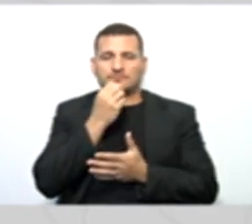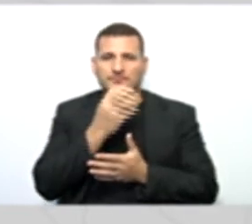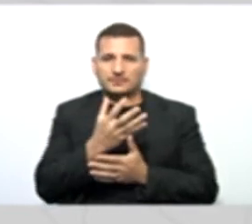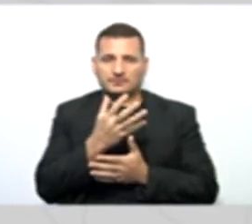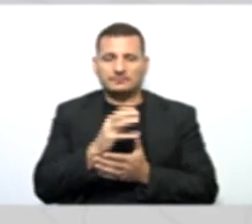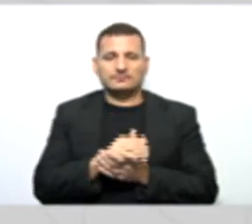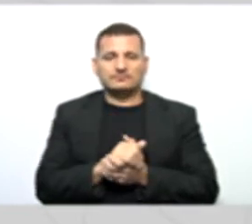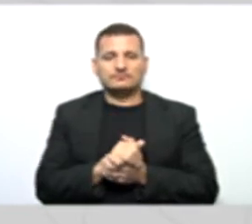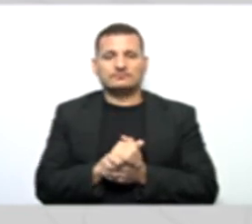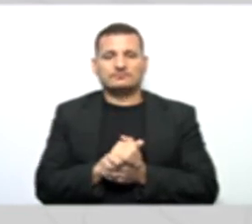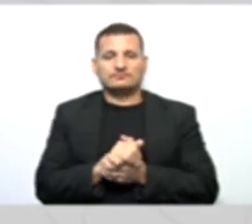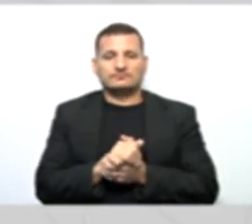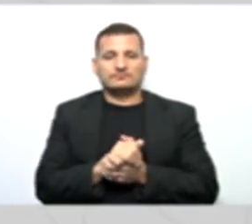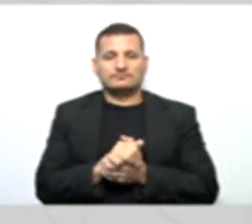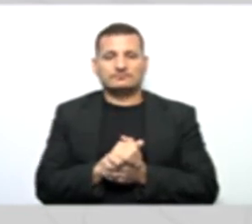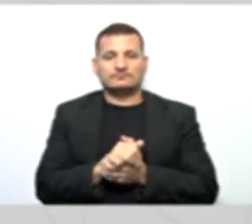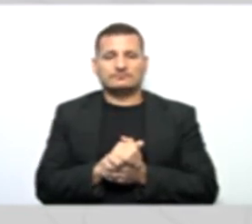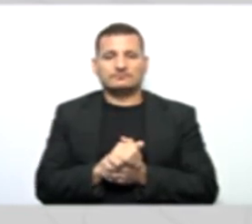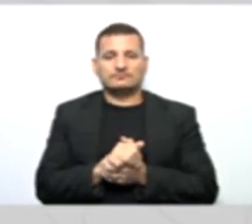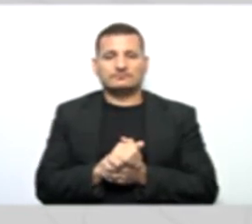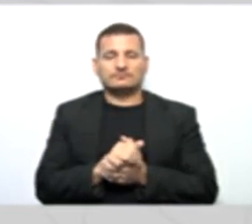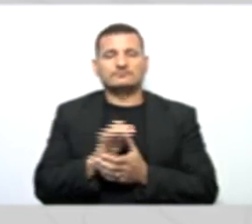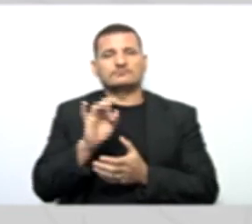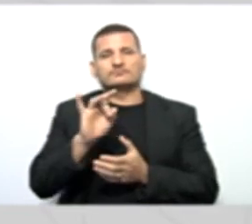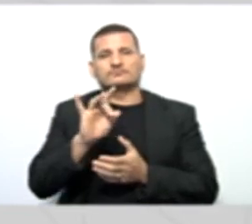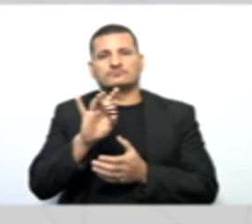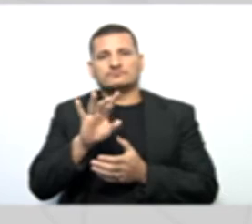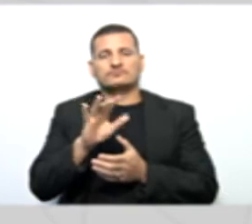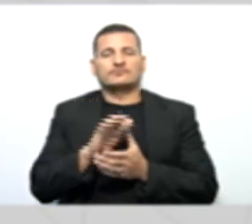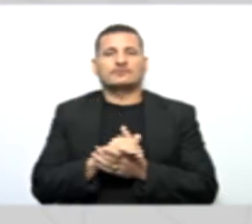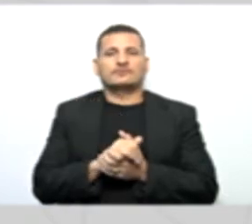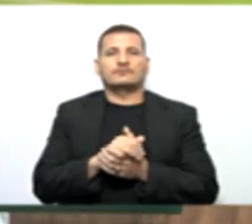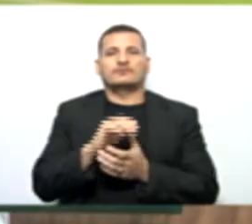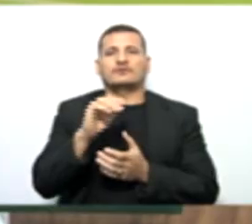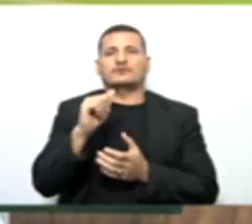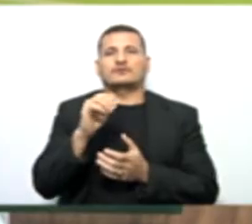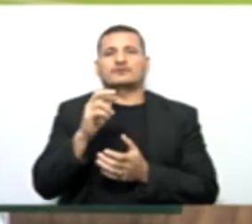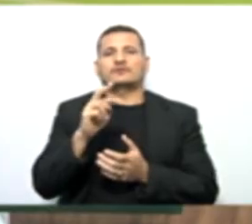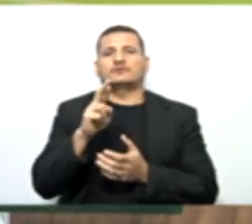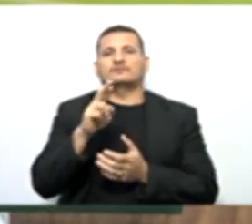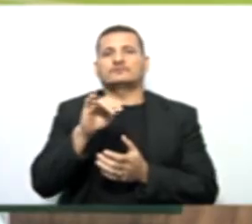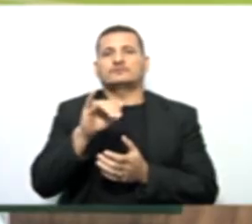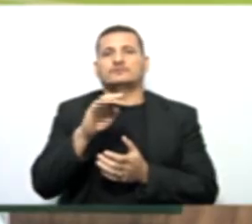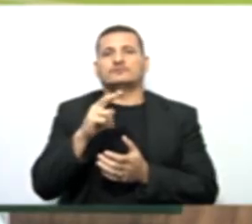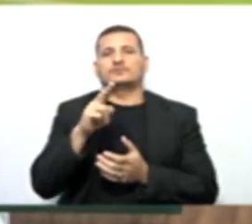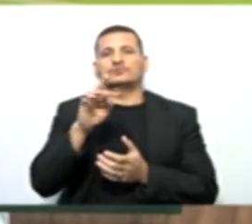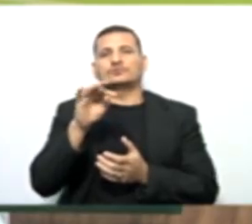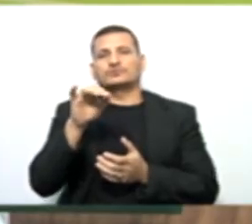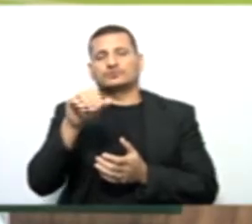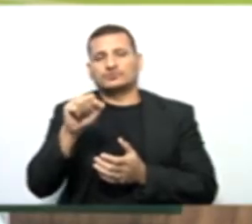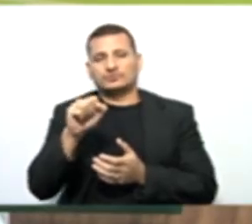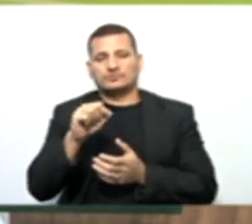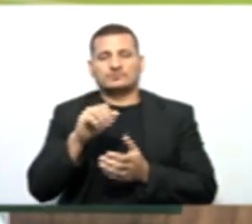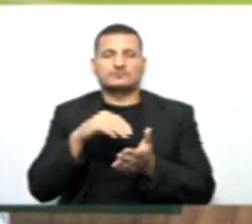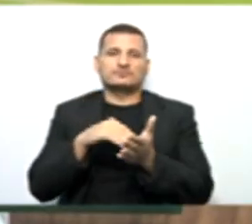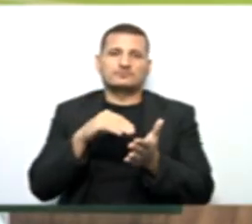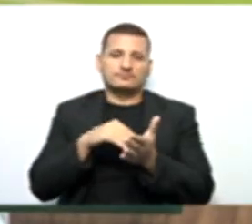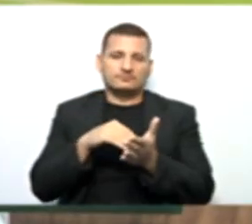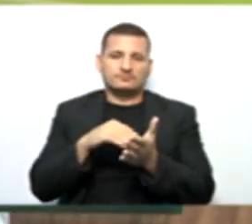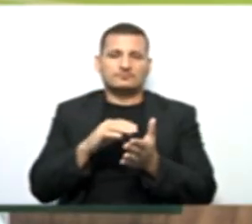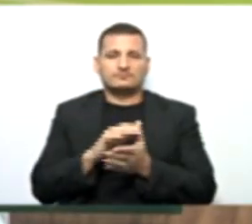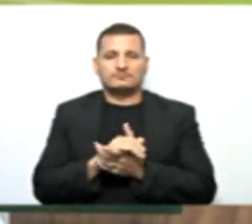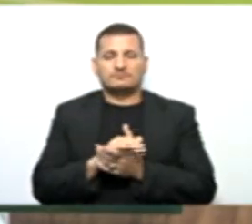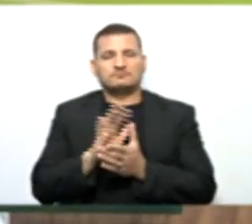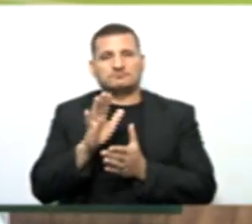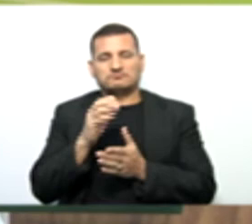só na hora de exibir os atributos que não exibiu. Ela exibiu o calçado com sucesso. Mas foi tudo